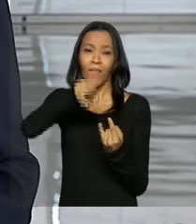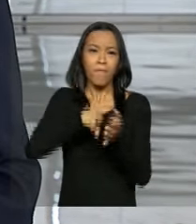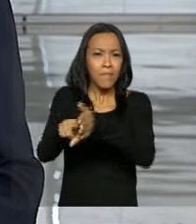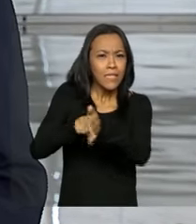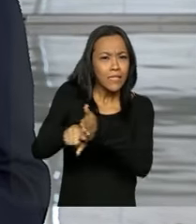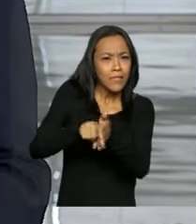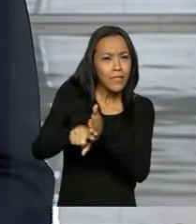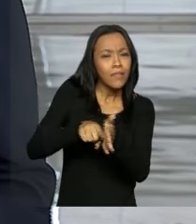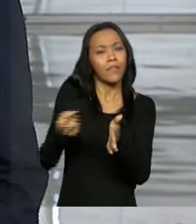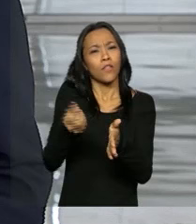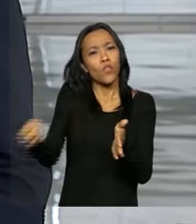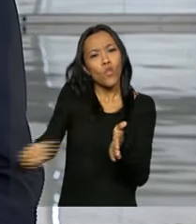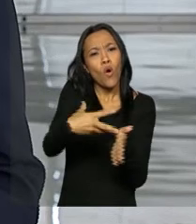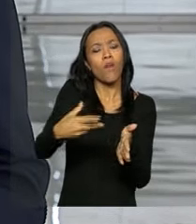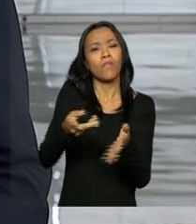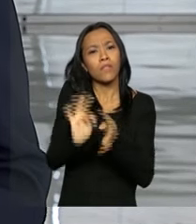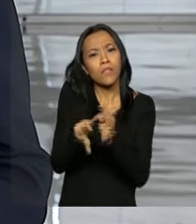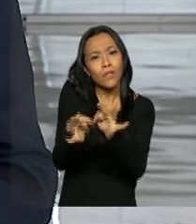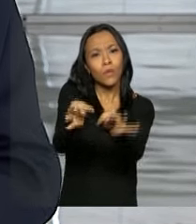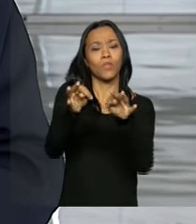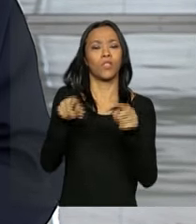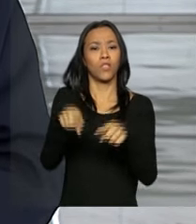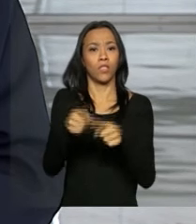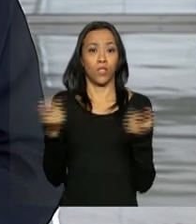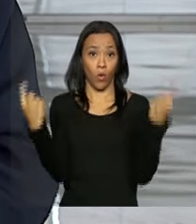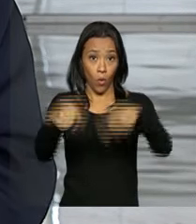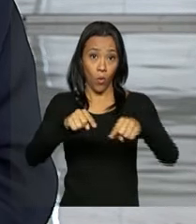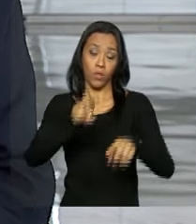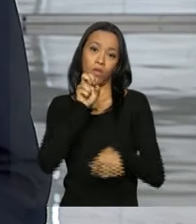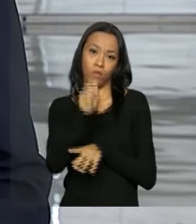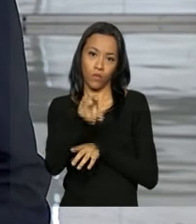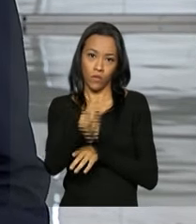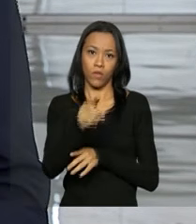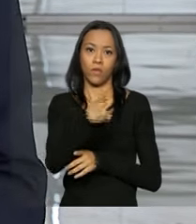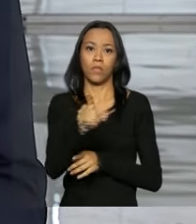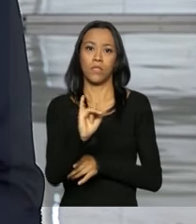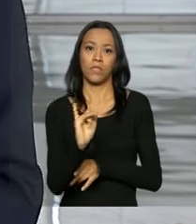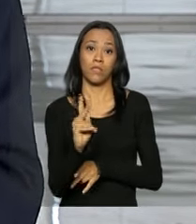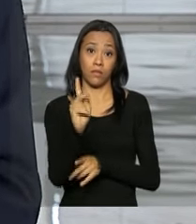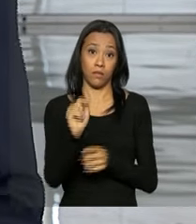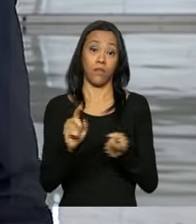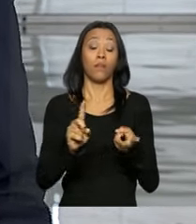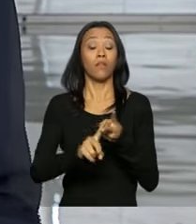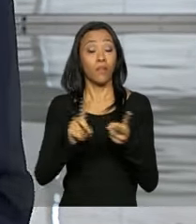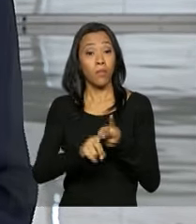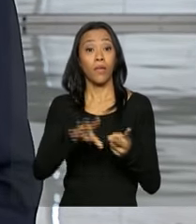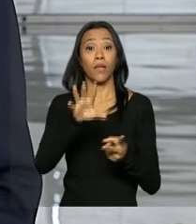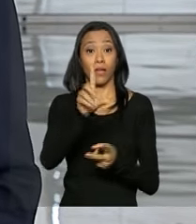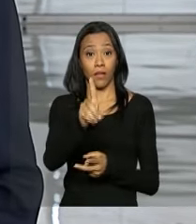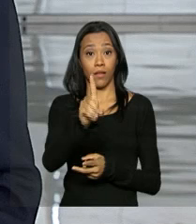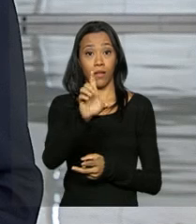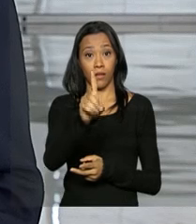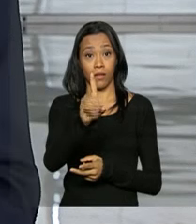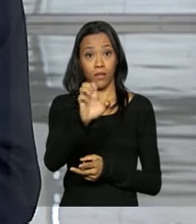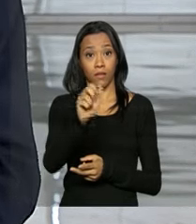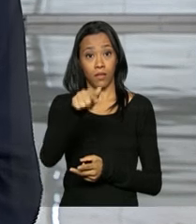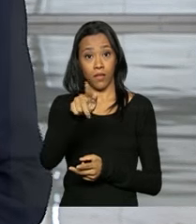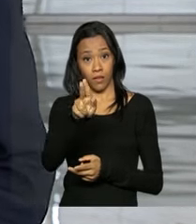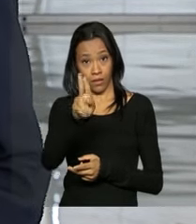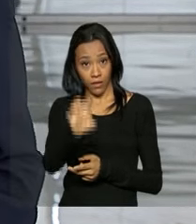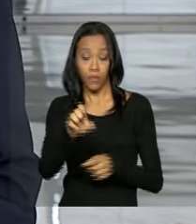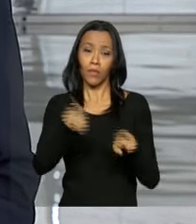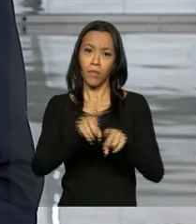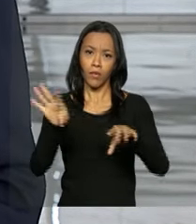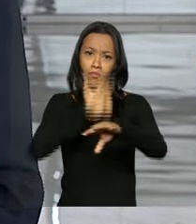desenvolvimento de novas tecnologias de combate ao mosquito aeds egipte e à doenças associadas a esse vetor